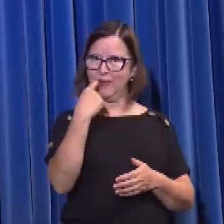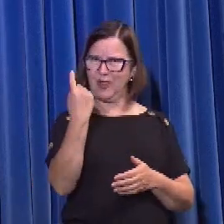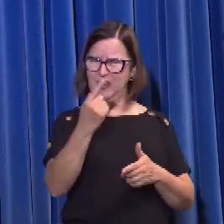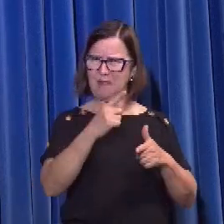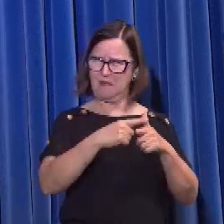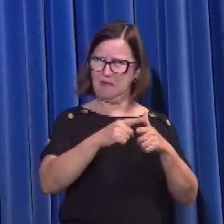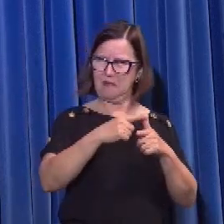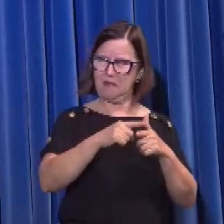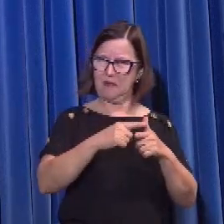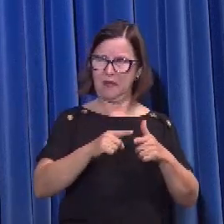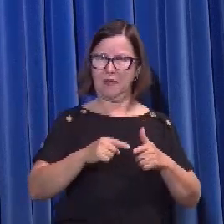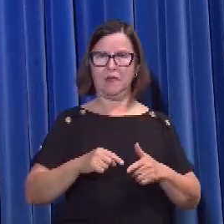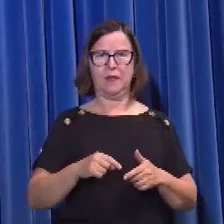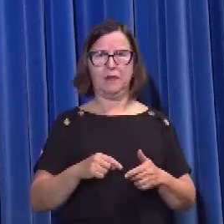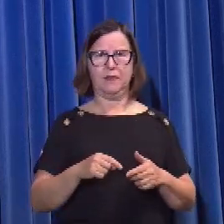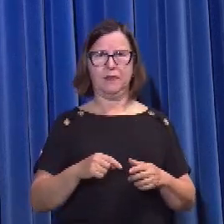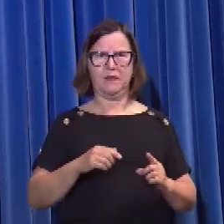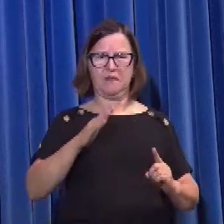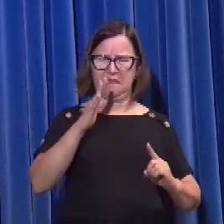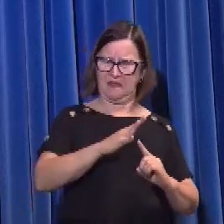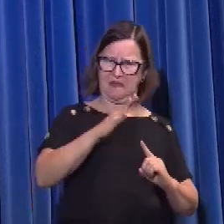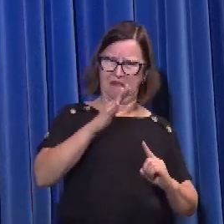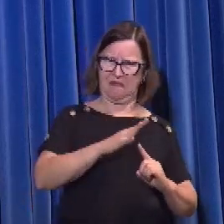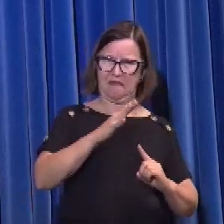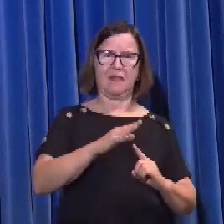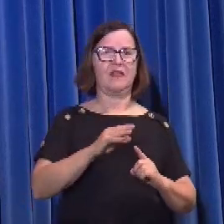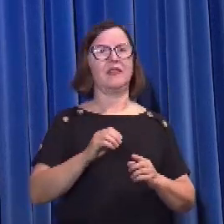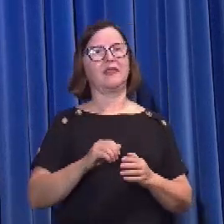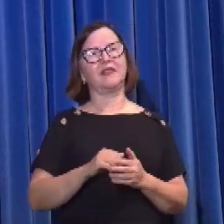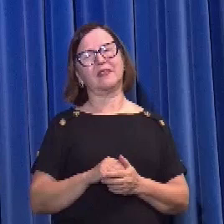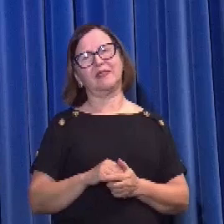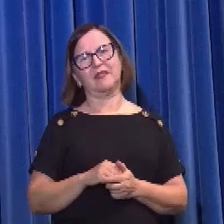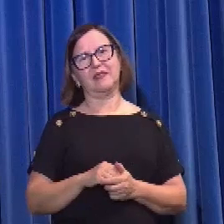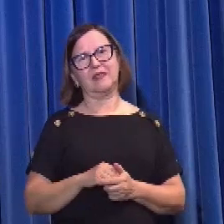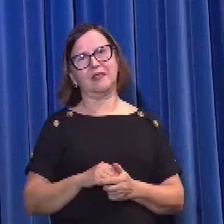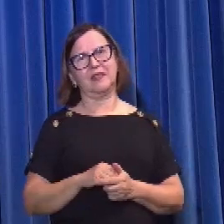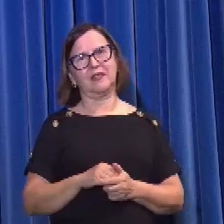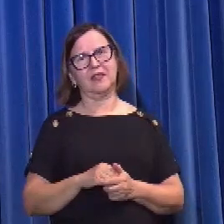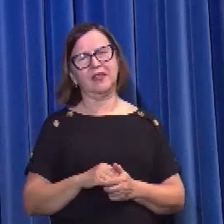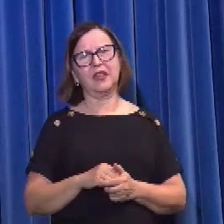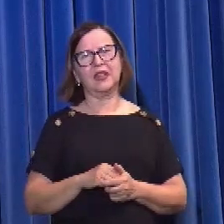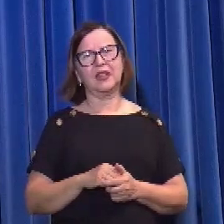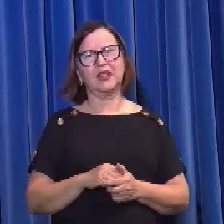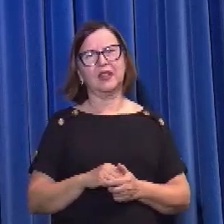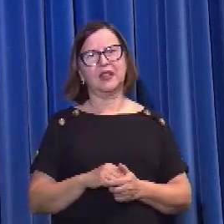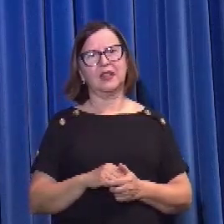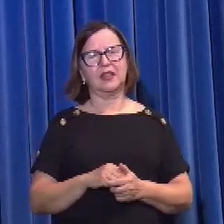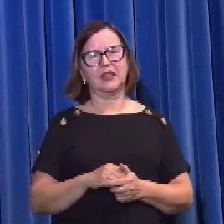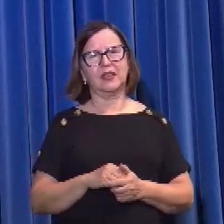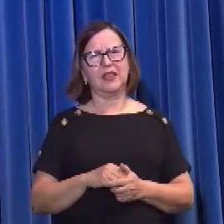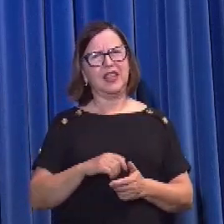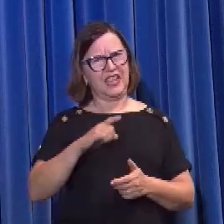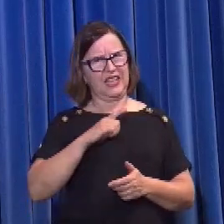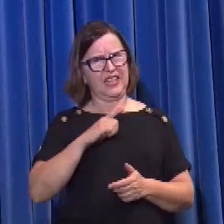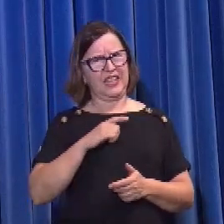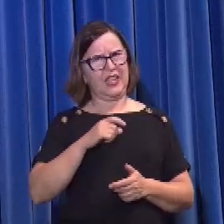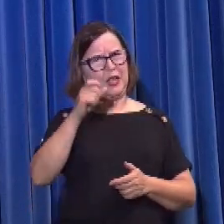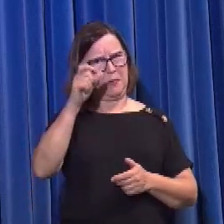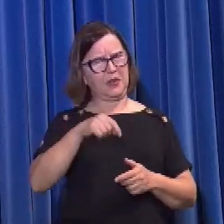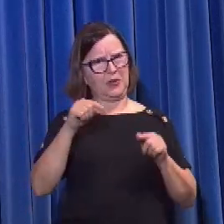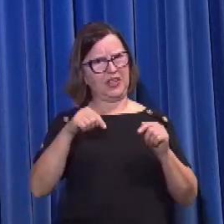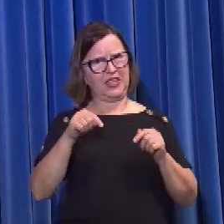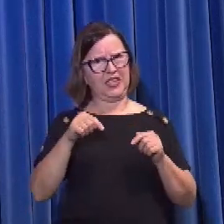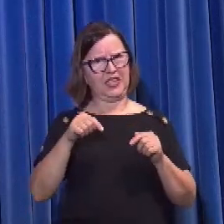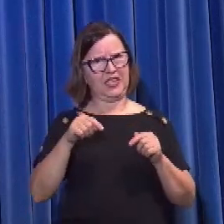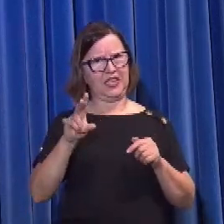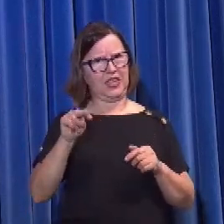de pressionado por aflição. Será que alguém aqui não foi ou não está sendo pressionado por